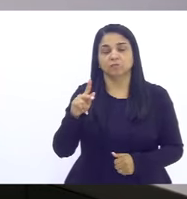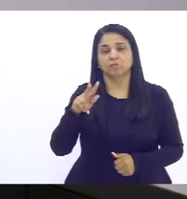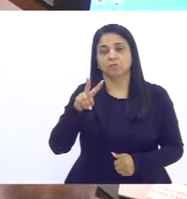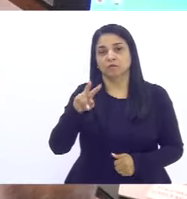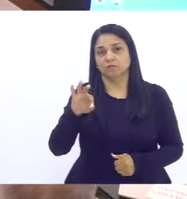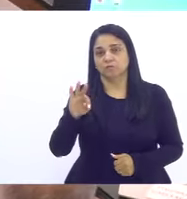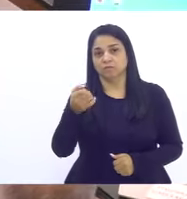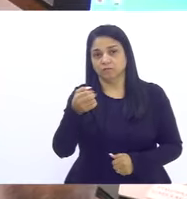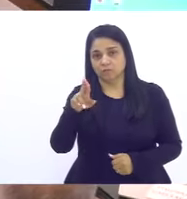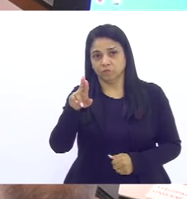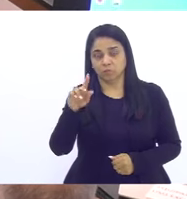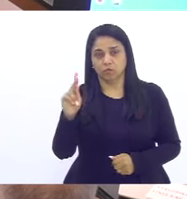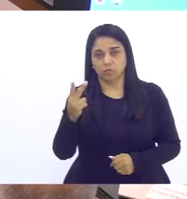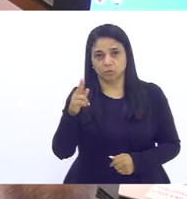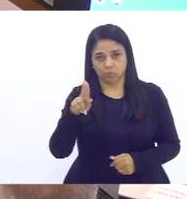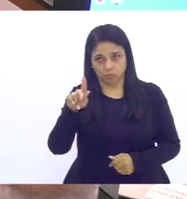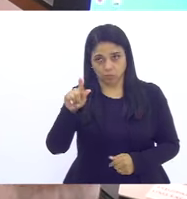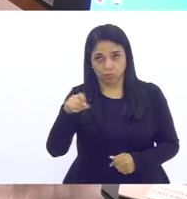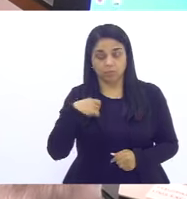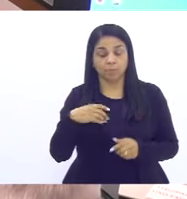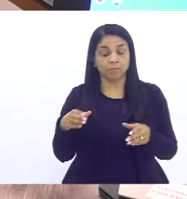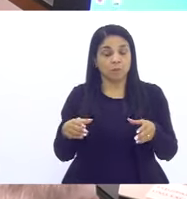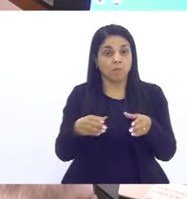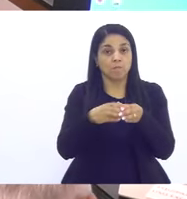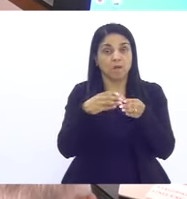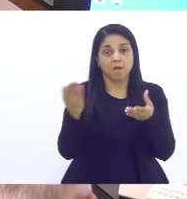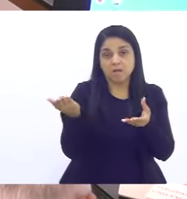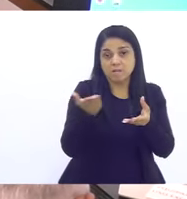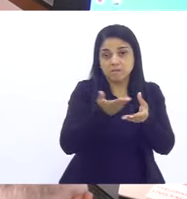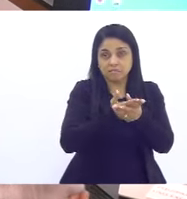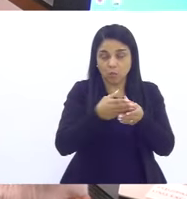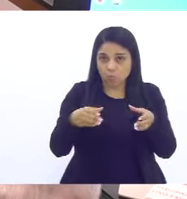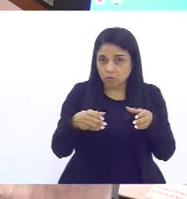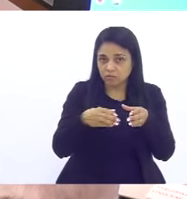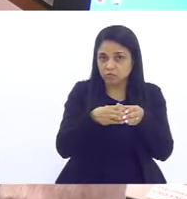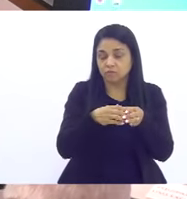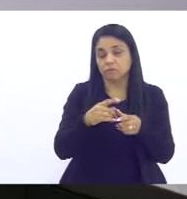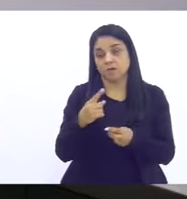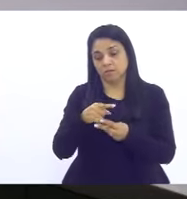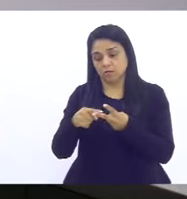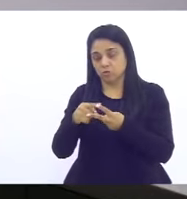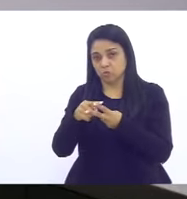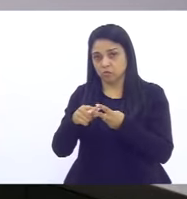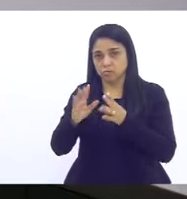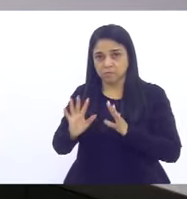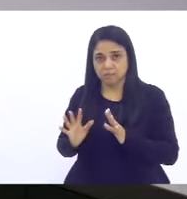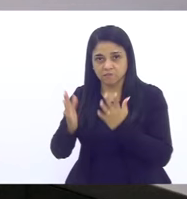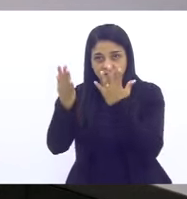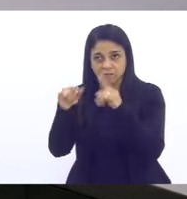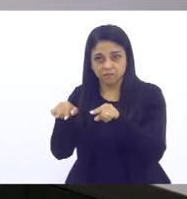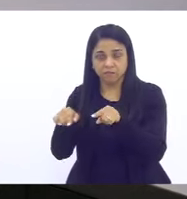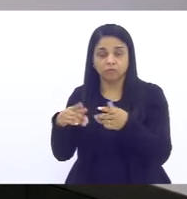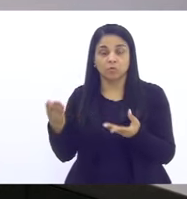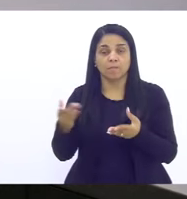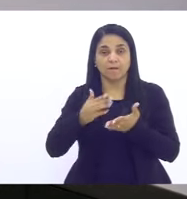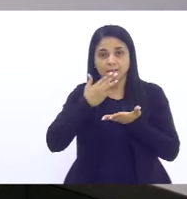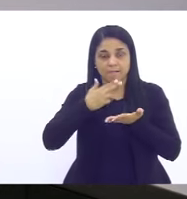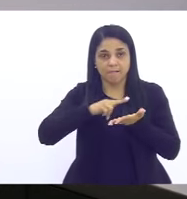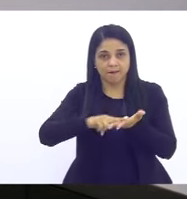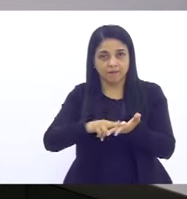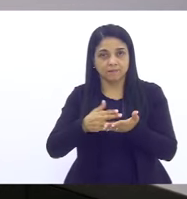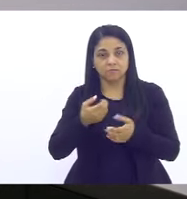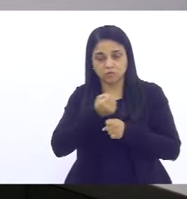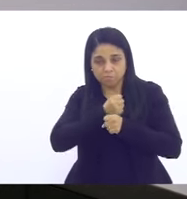junto conosco 3 documentos. Primeiro, uma ação coletiva. Segundo, 2 manifestos, uma carta de repúdio, que nós vamos endereçar ao presidente da